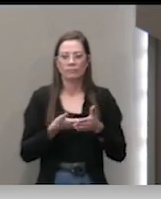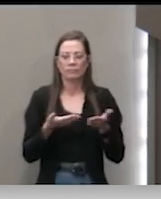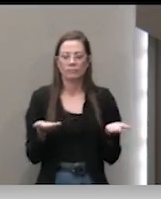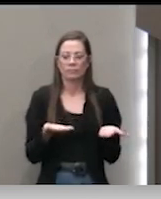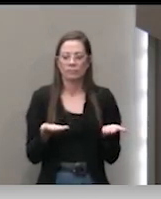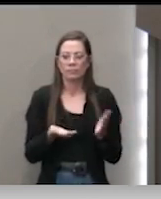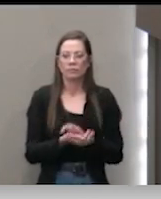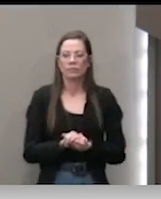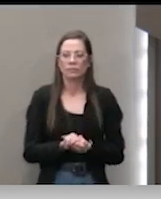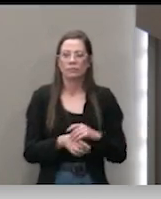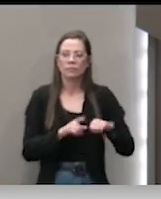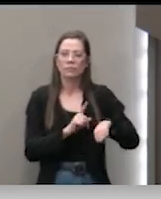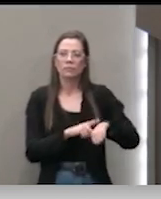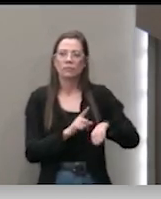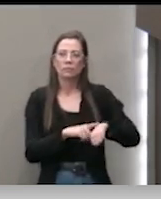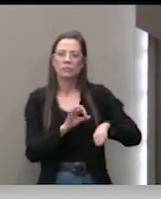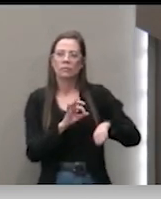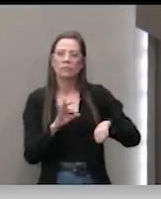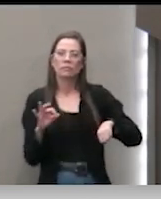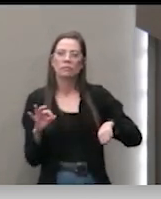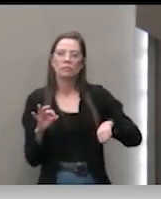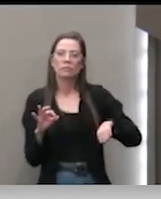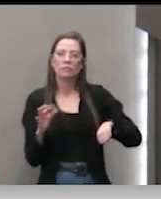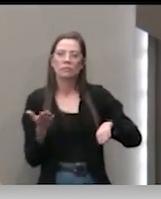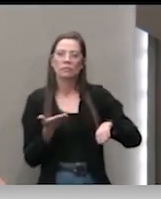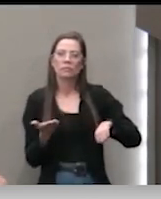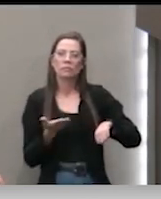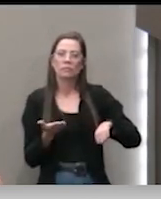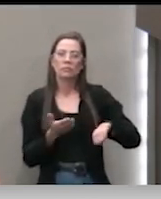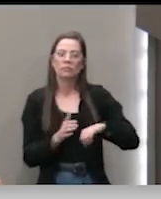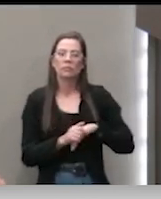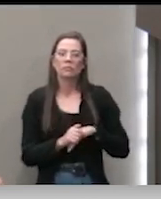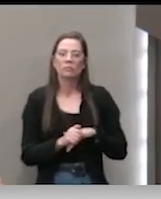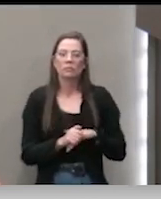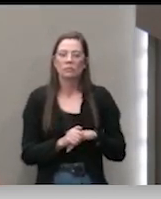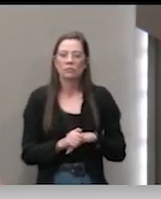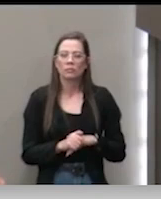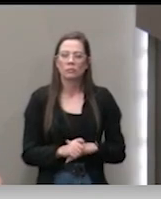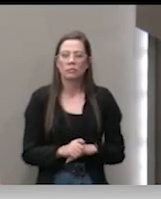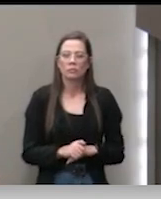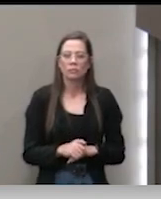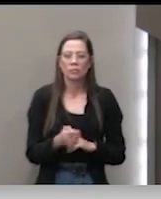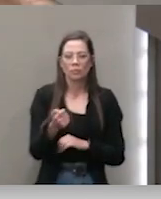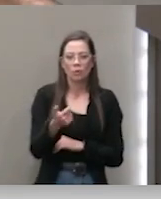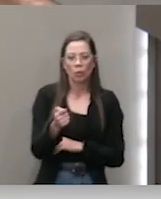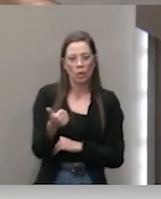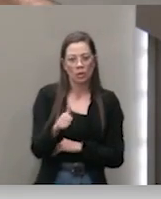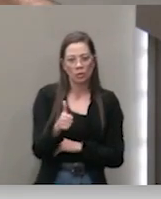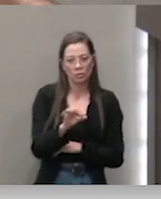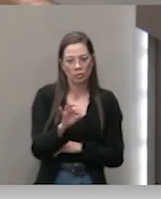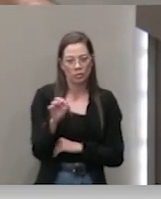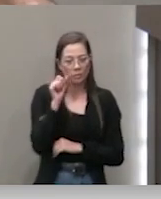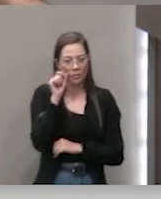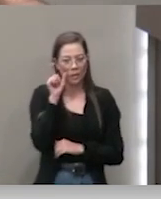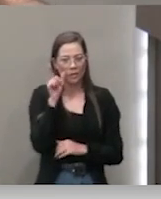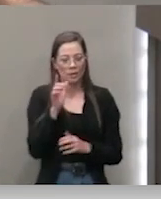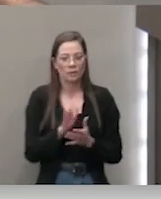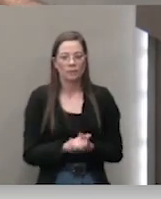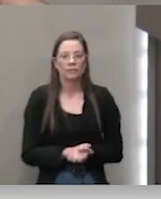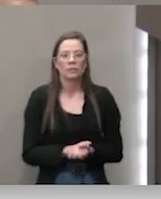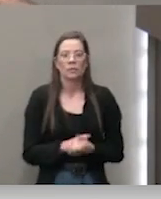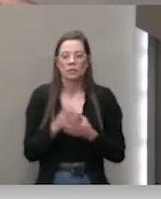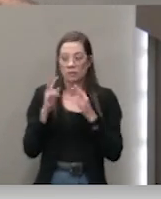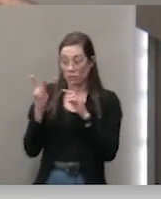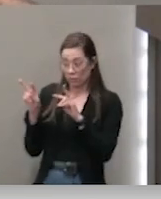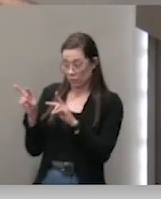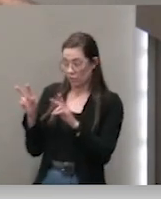E agora, que horas você tem ali? Agora às 8 da noite. Ok. Então, vocês estão